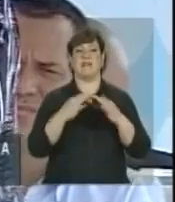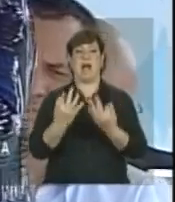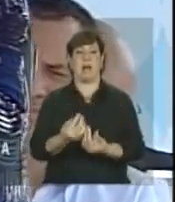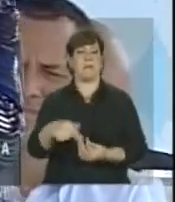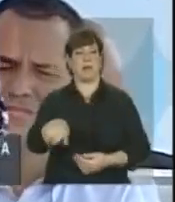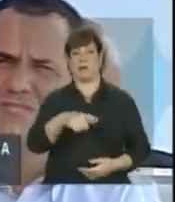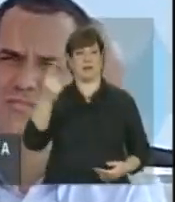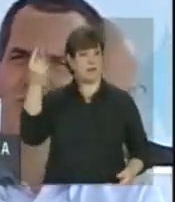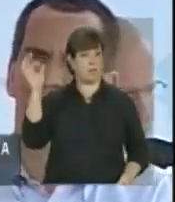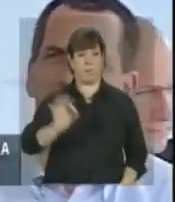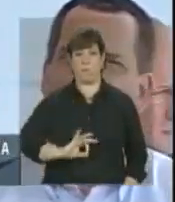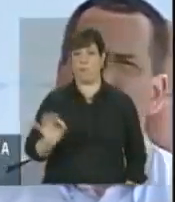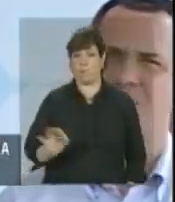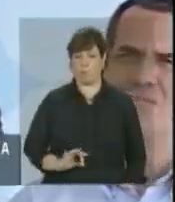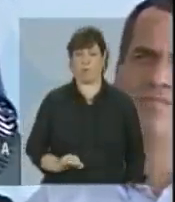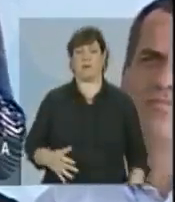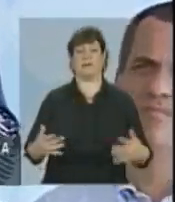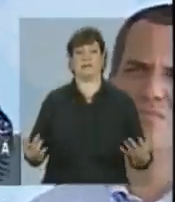está na